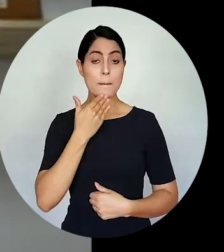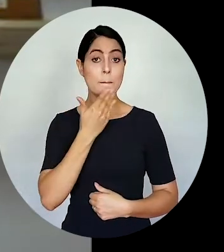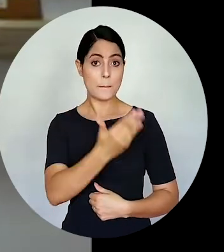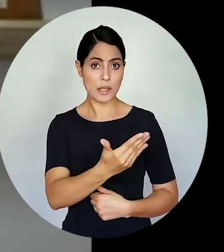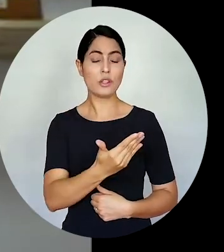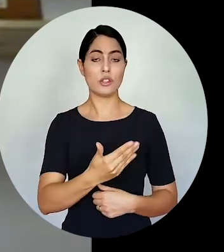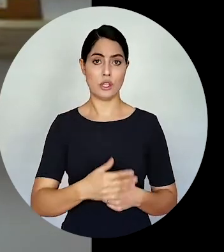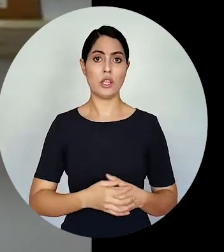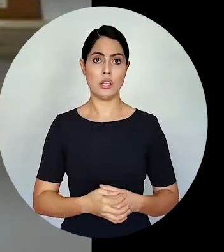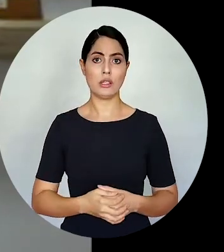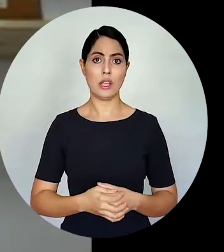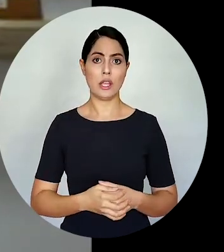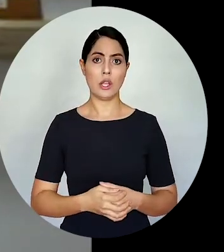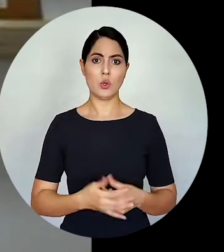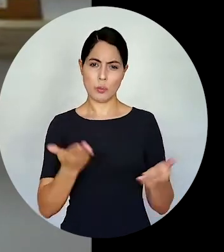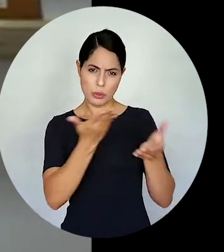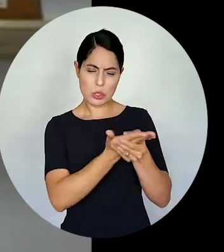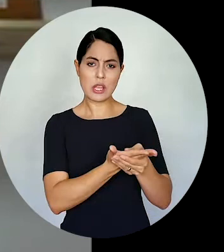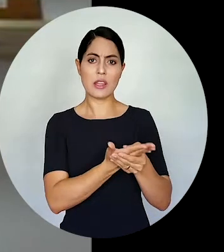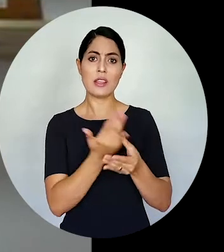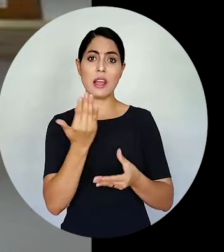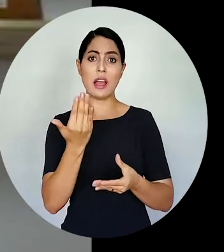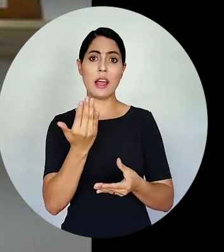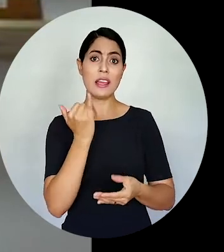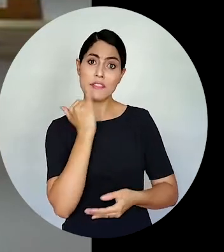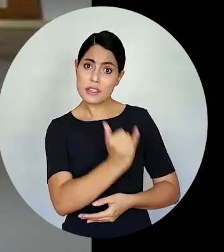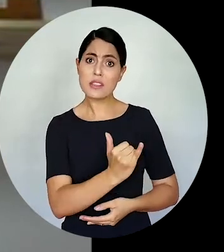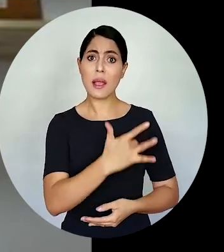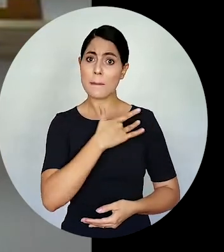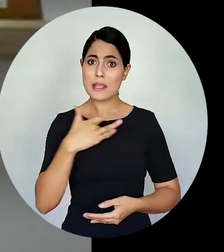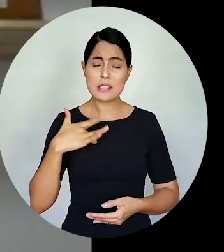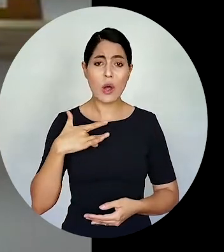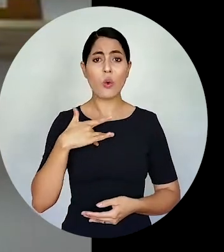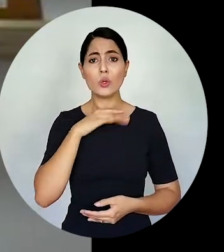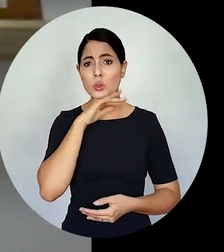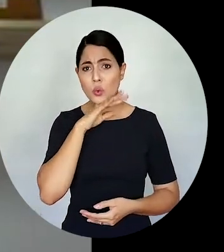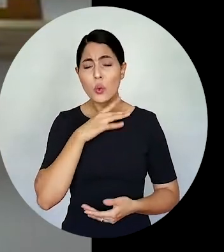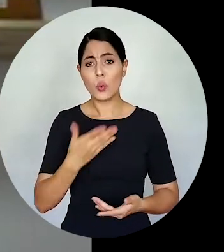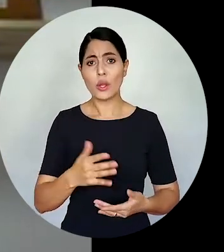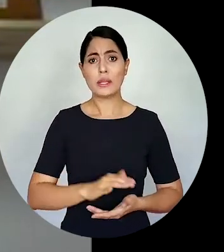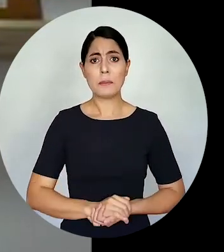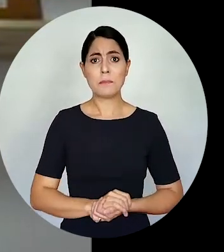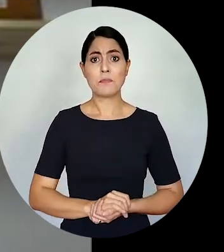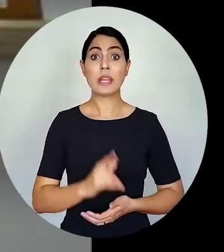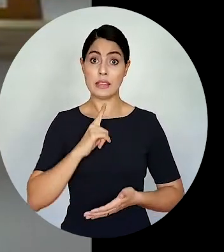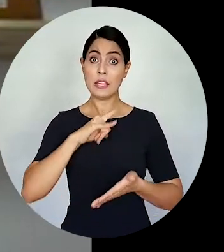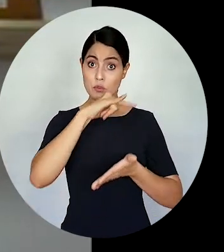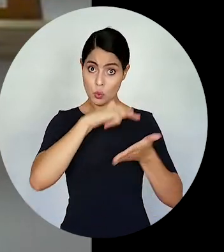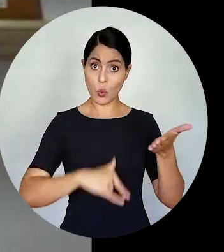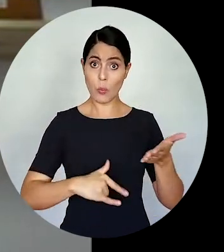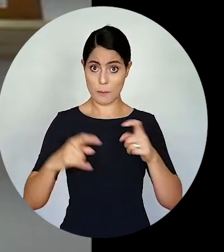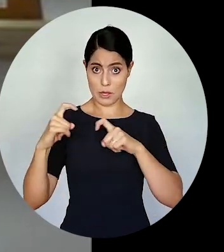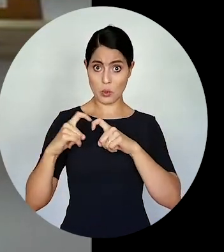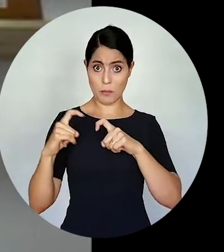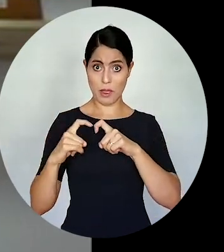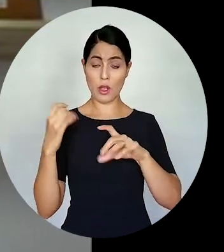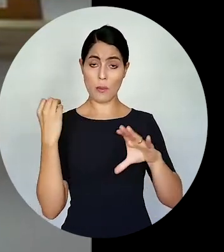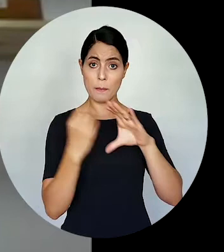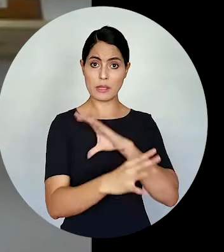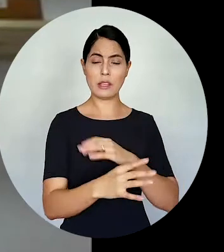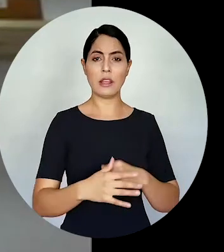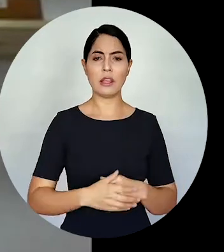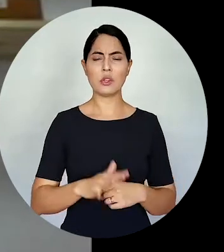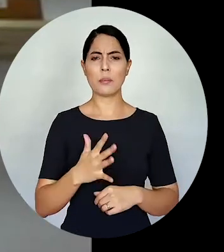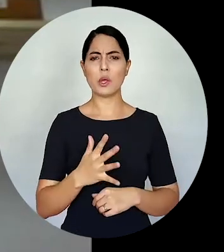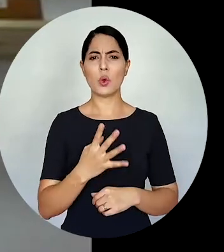autos, informei a minha situação de saúde, que não estava bem, juntei uma declaração médica, eu fui admitido